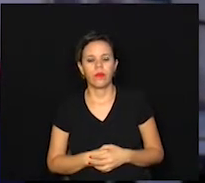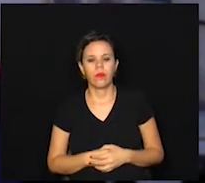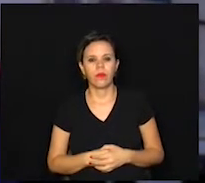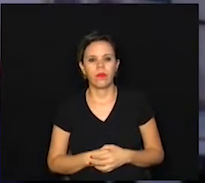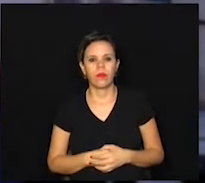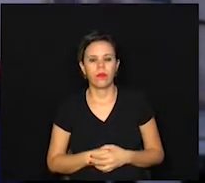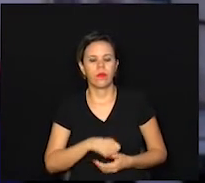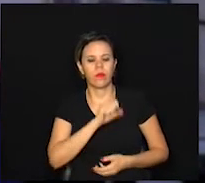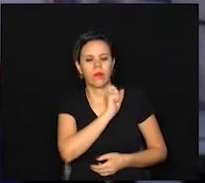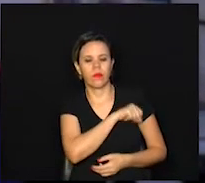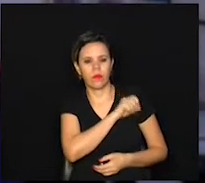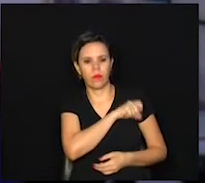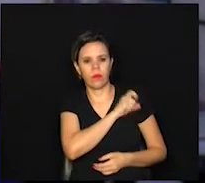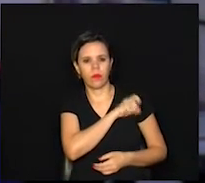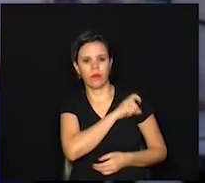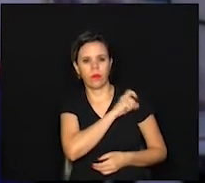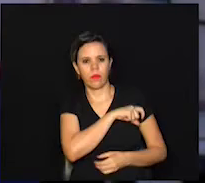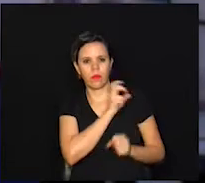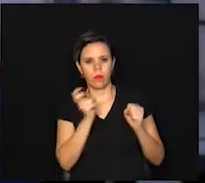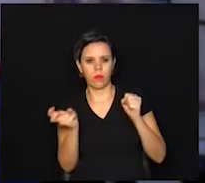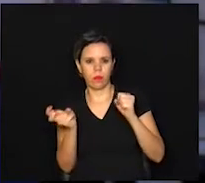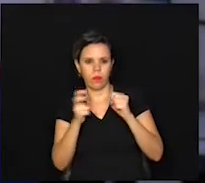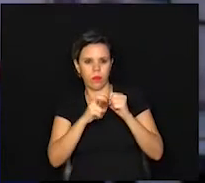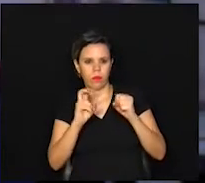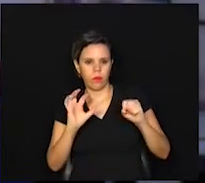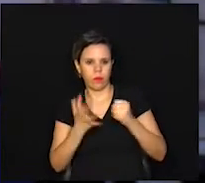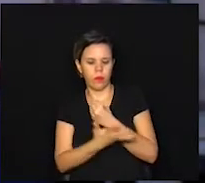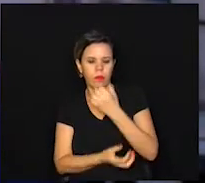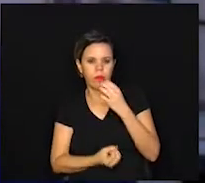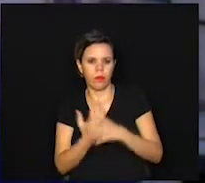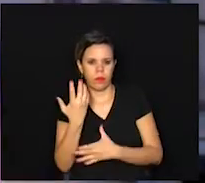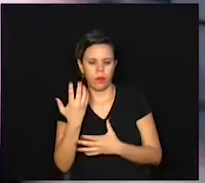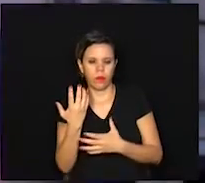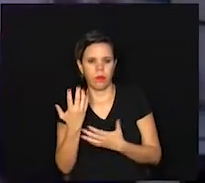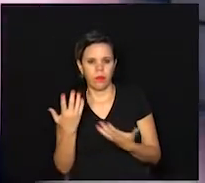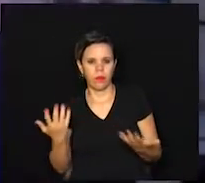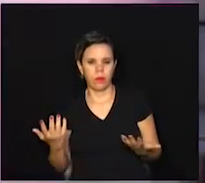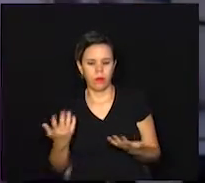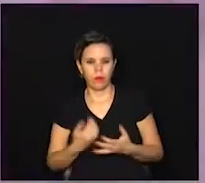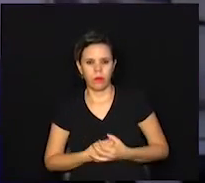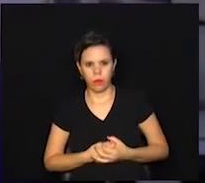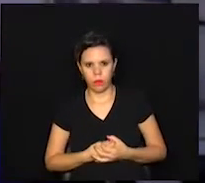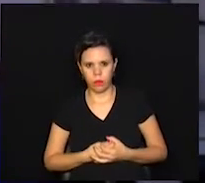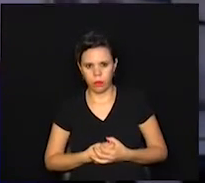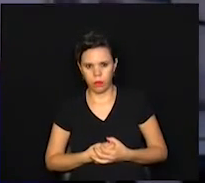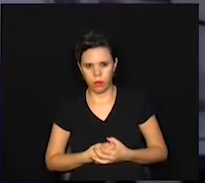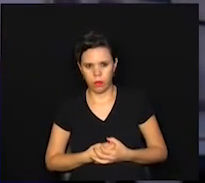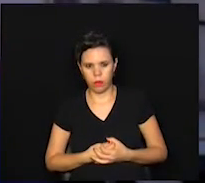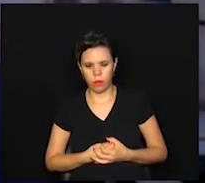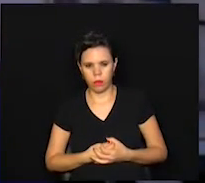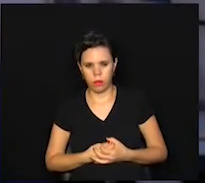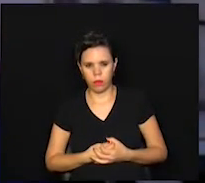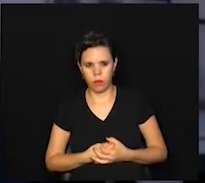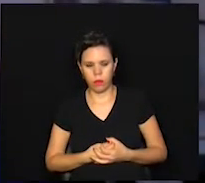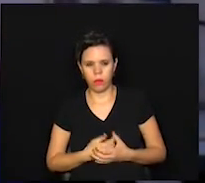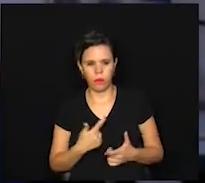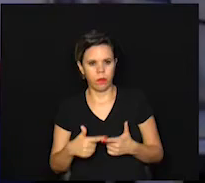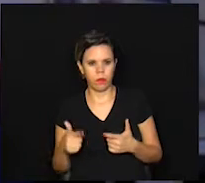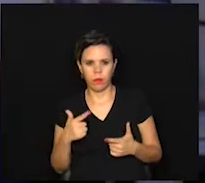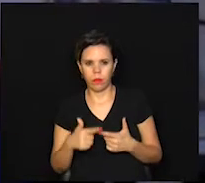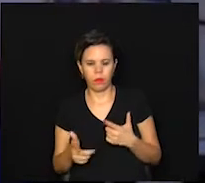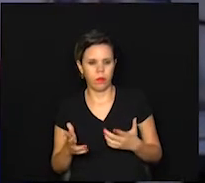maldito vírus, sabe? Ele surge, sabe, de uma normalidade na